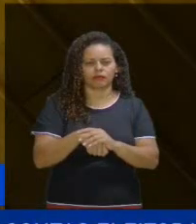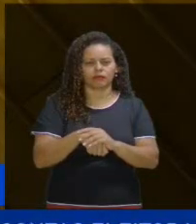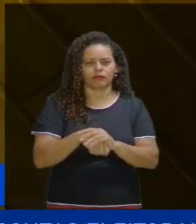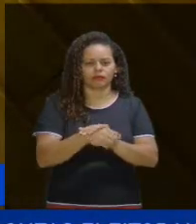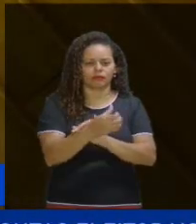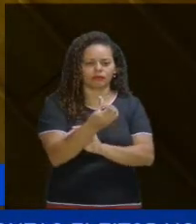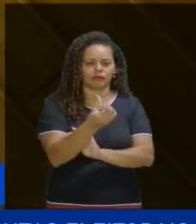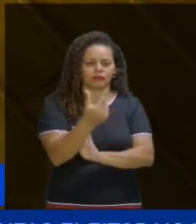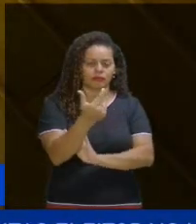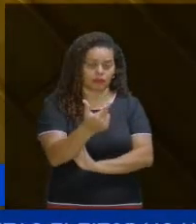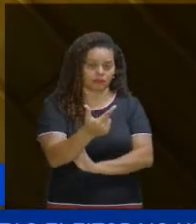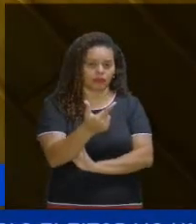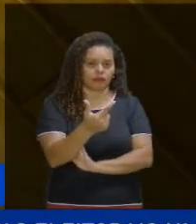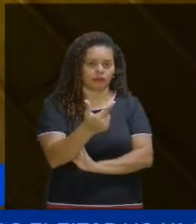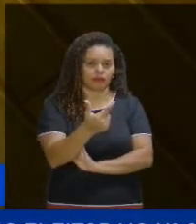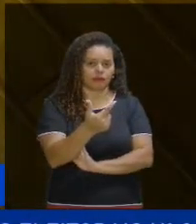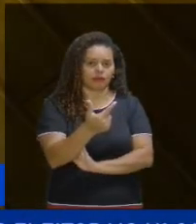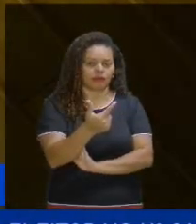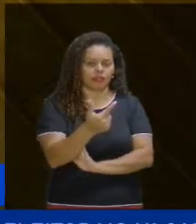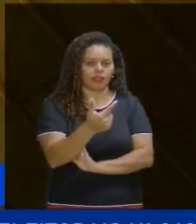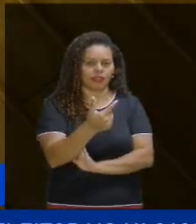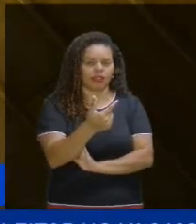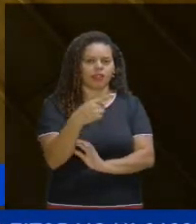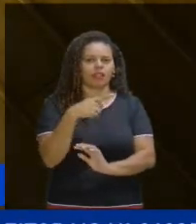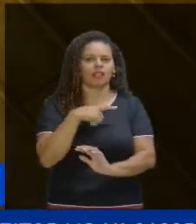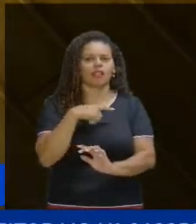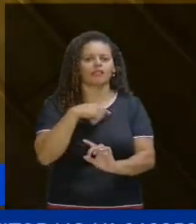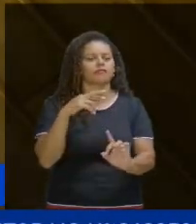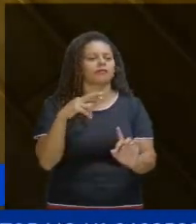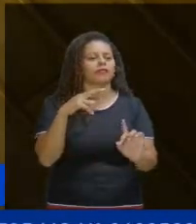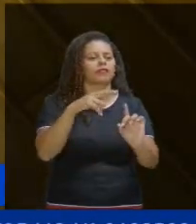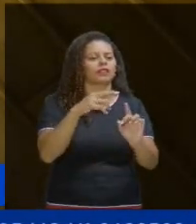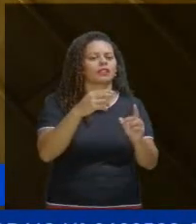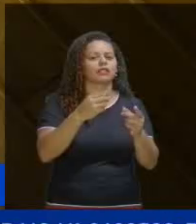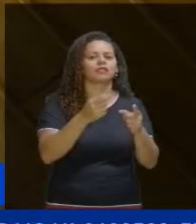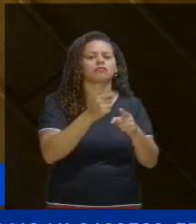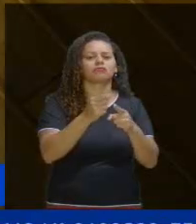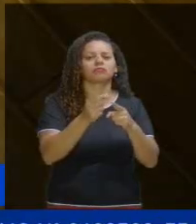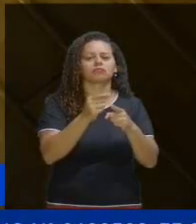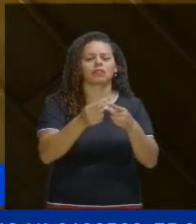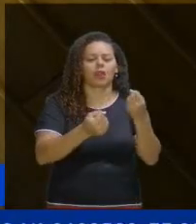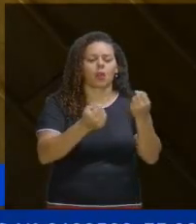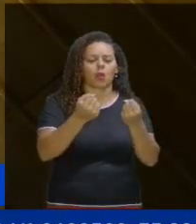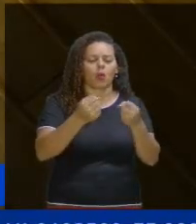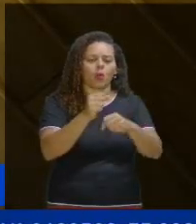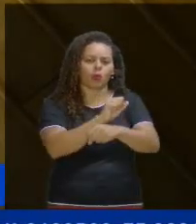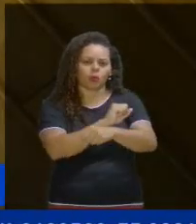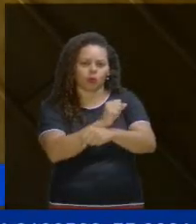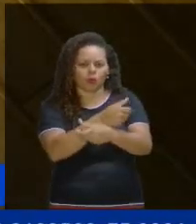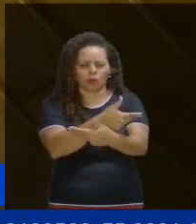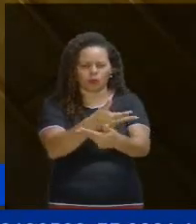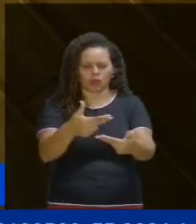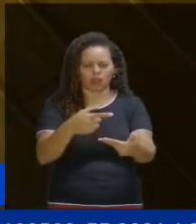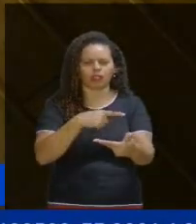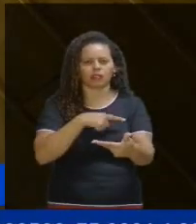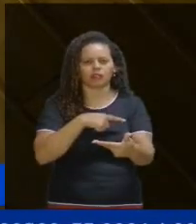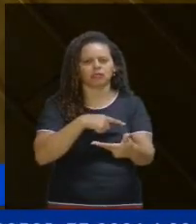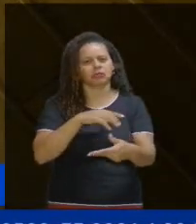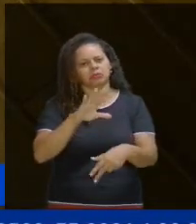artigo 62, referente à contratação de aluguel de veículo. Tem um percentual que seria